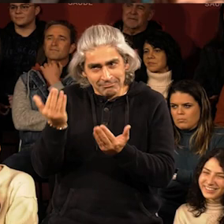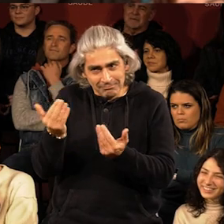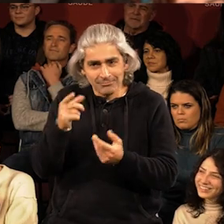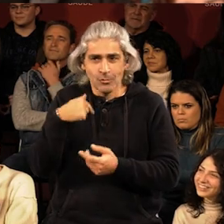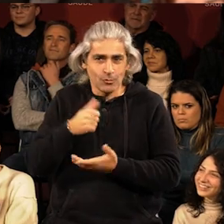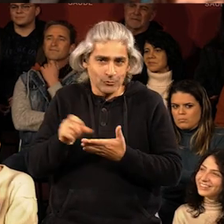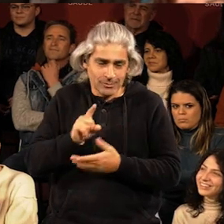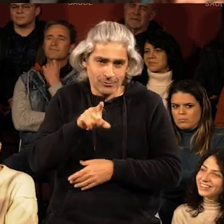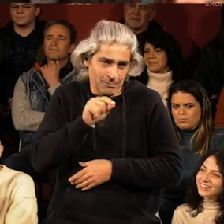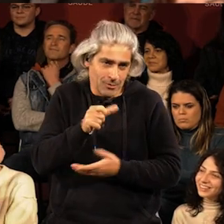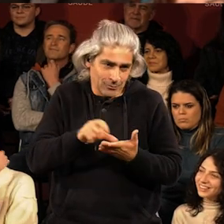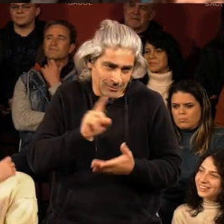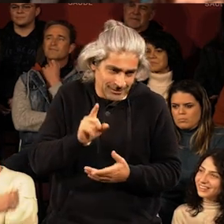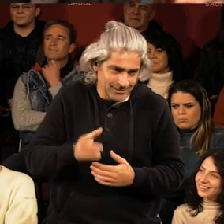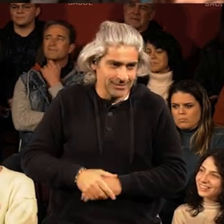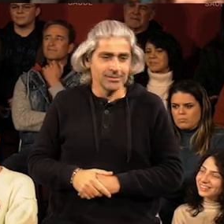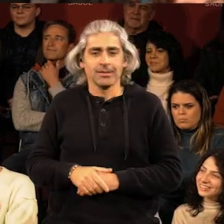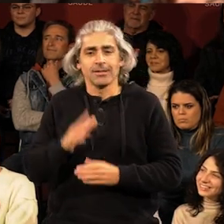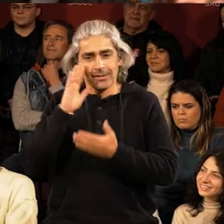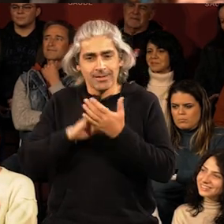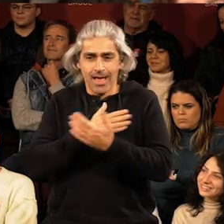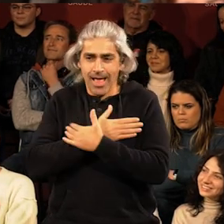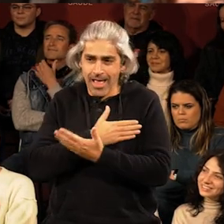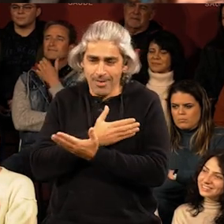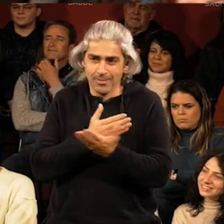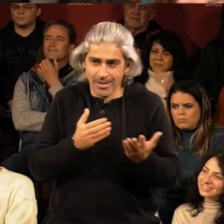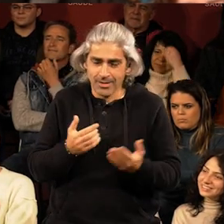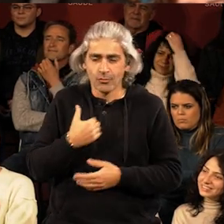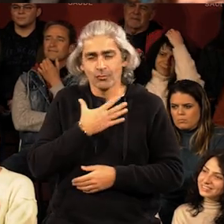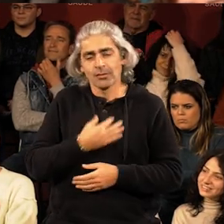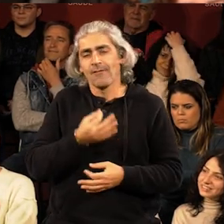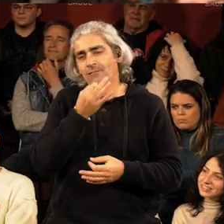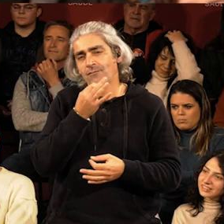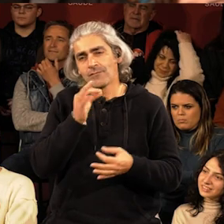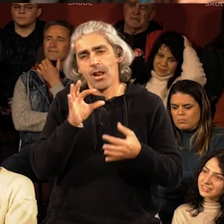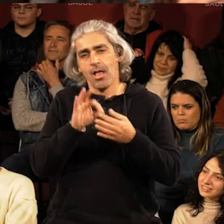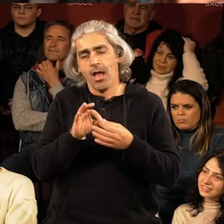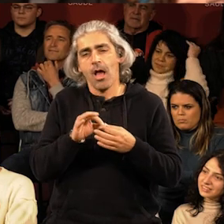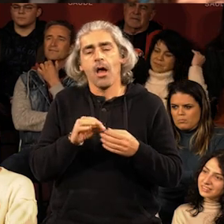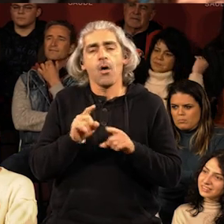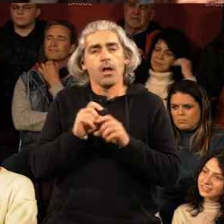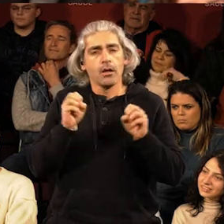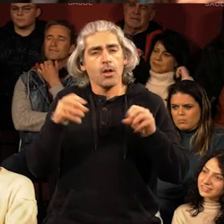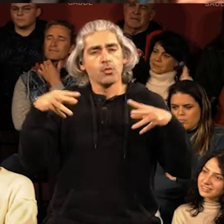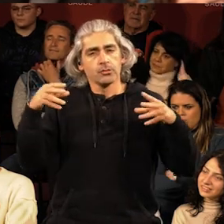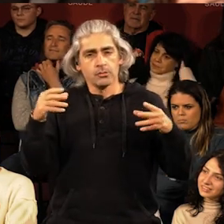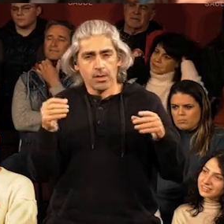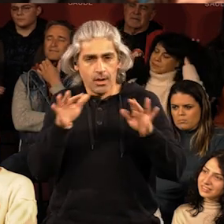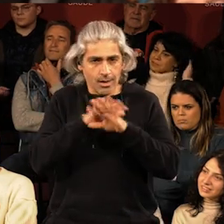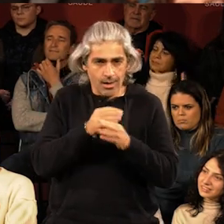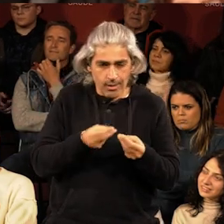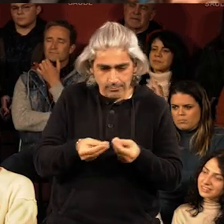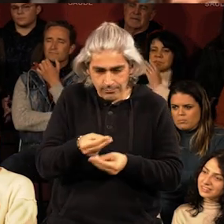também não desistes camaradas gostava de vos falar sobre ilusionismo eh